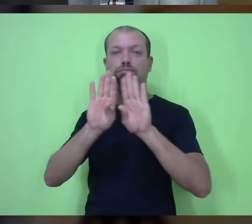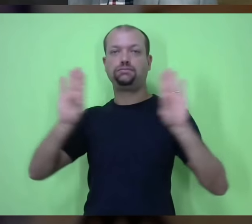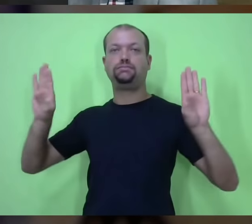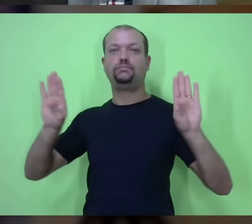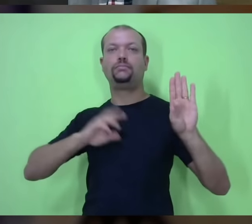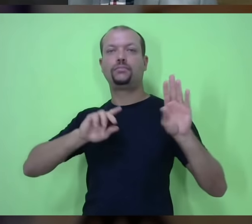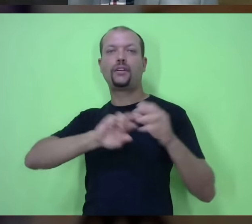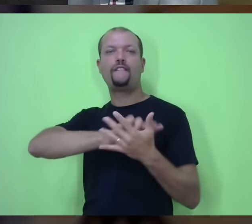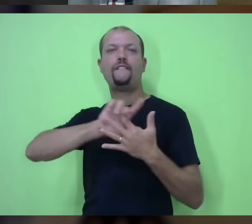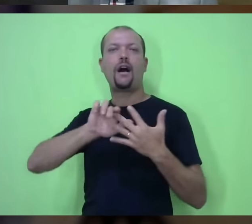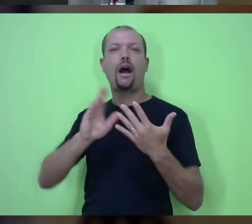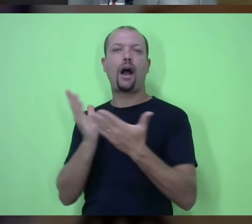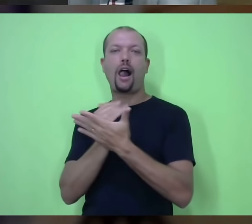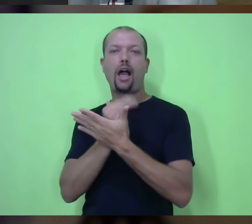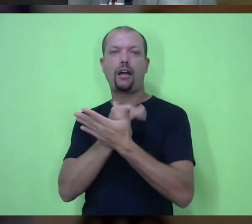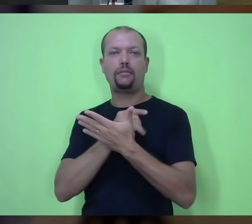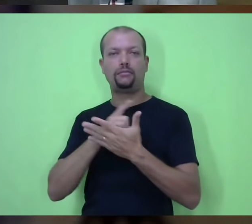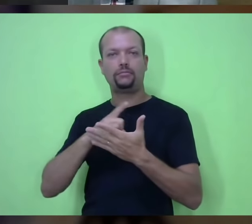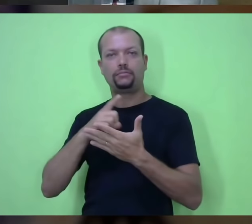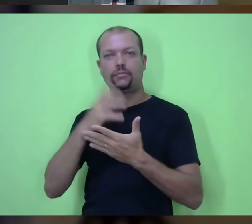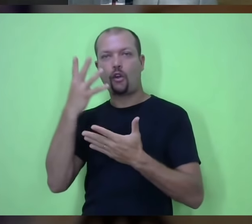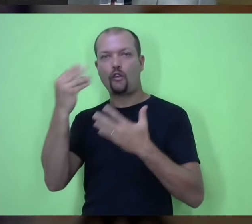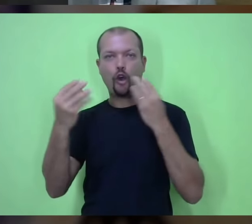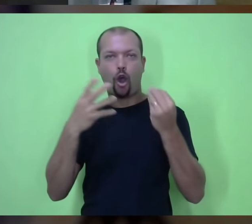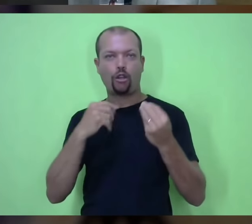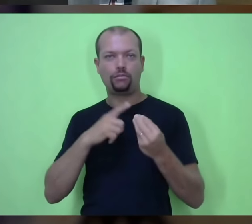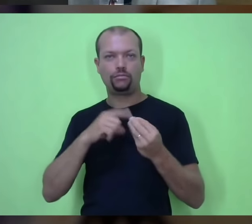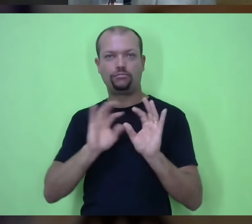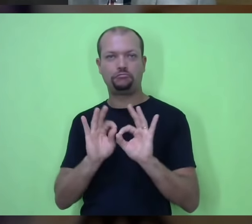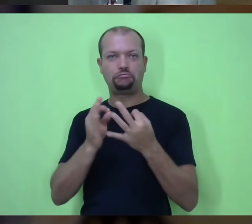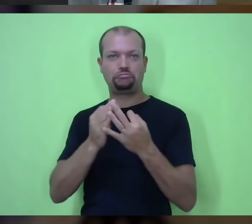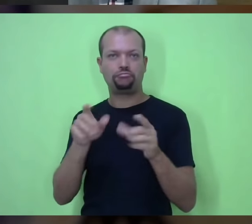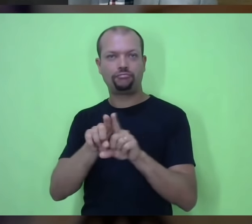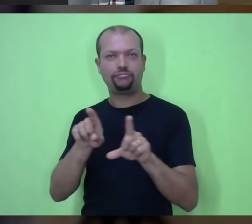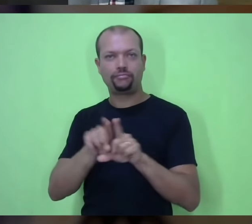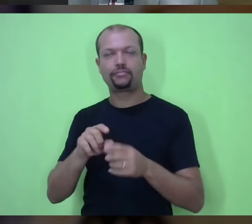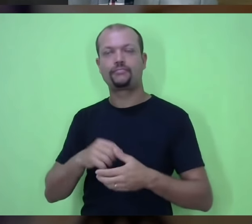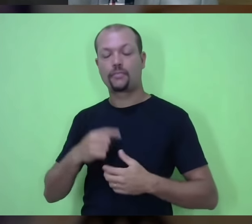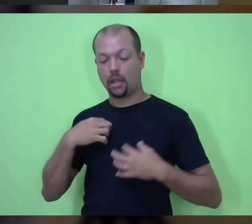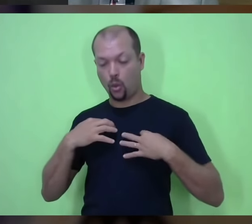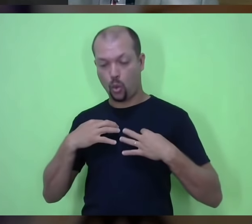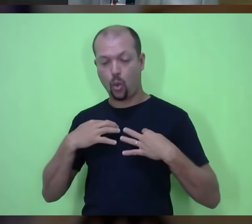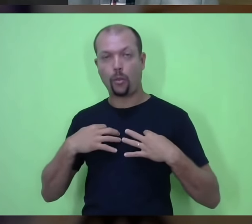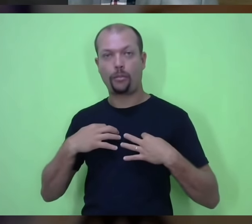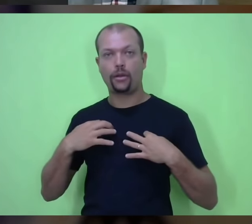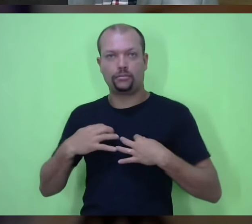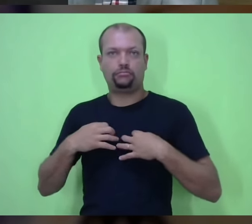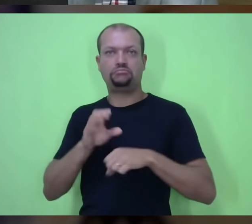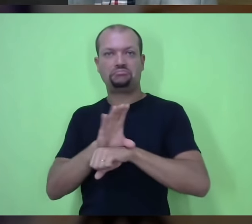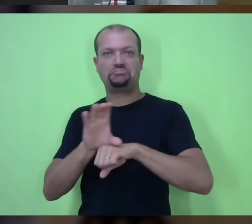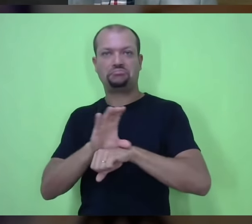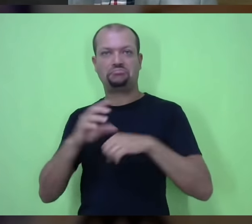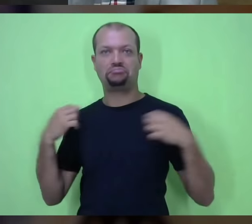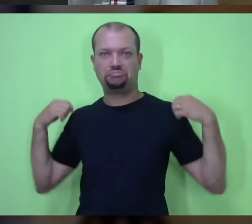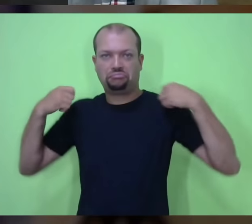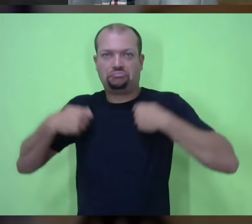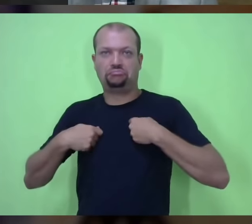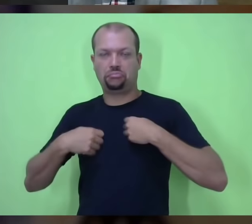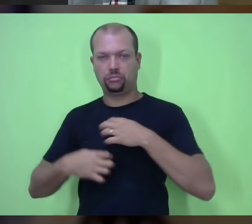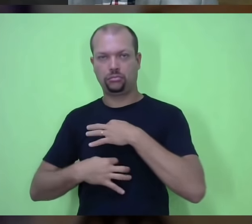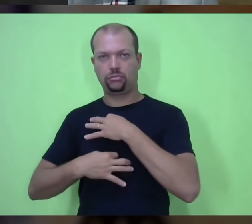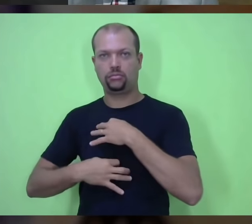estante com alguns livros e vários porta-retratos familiares, né? Eu estou vestindo um terno cinza claro